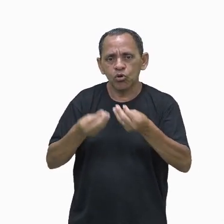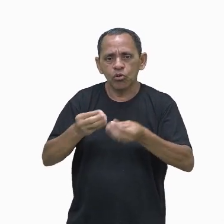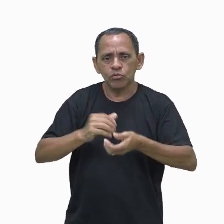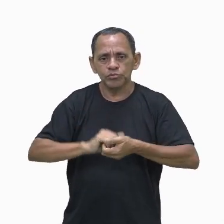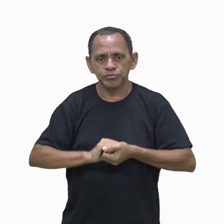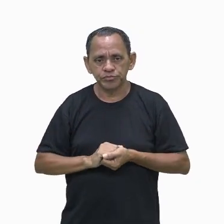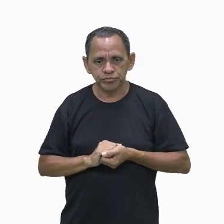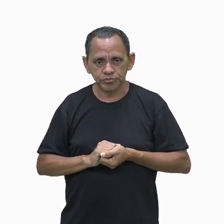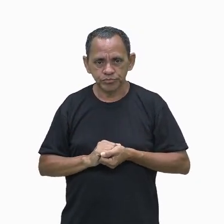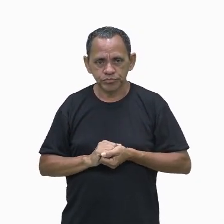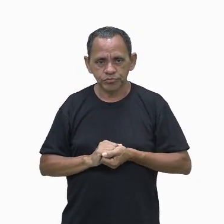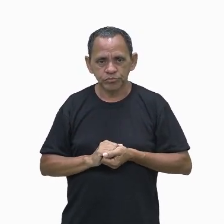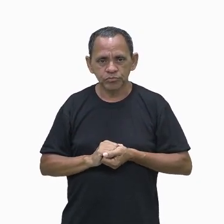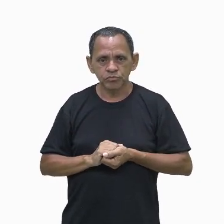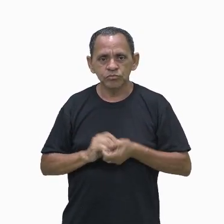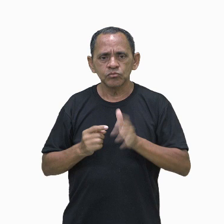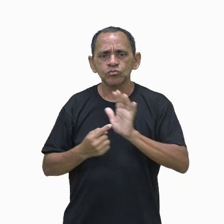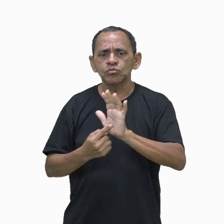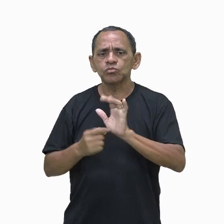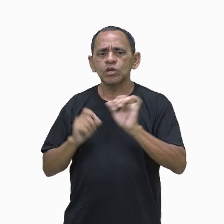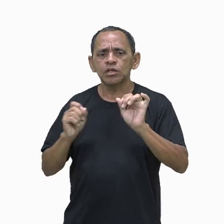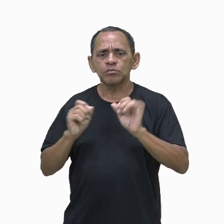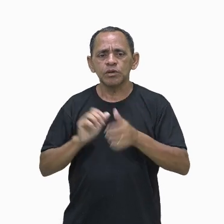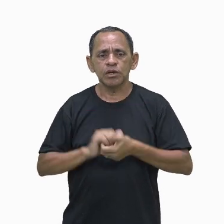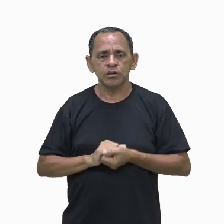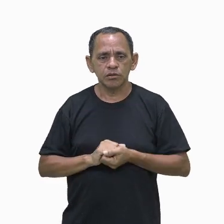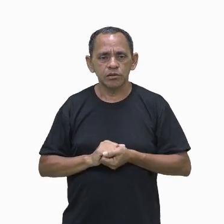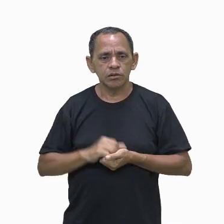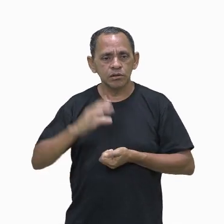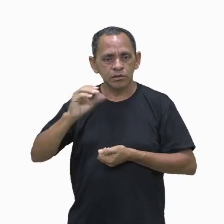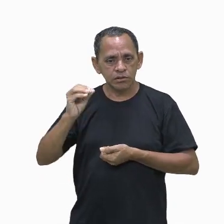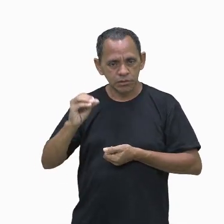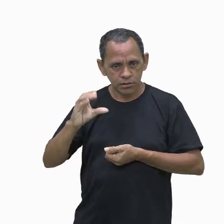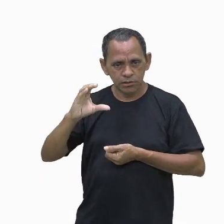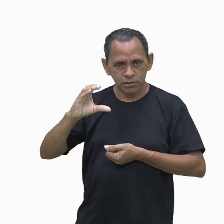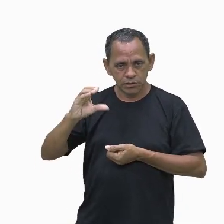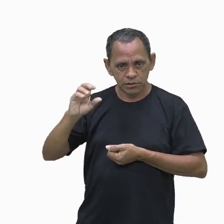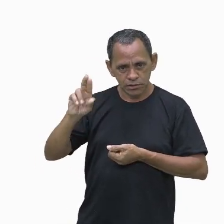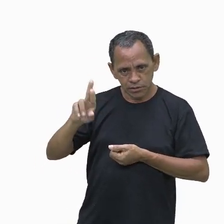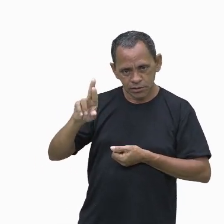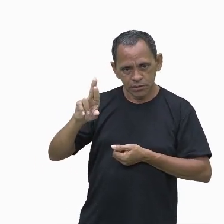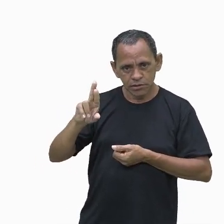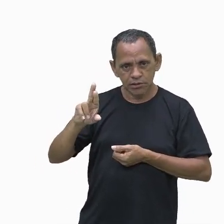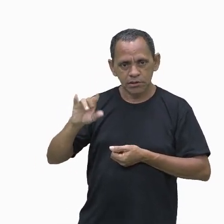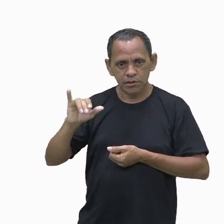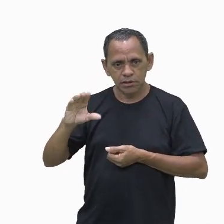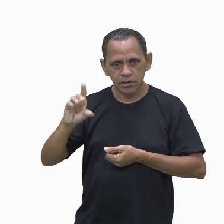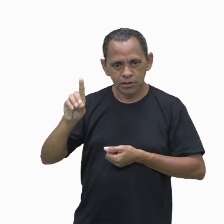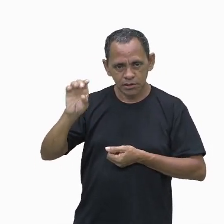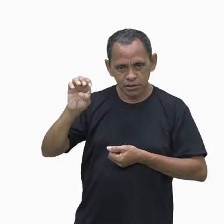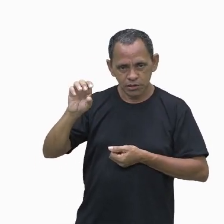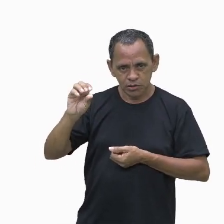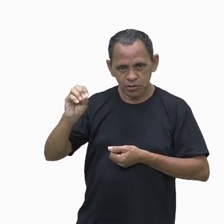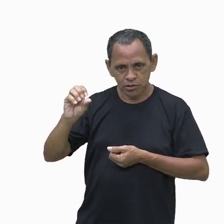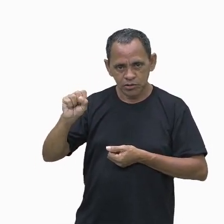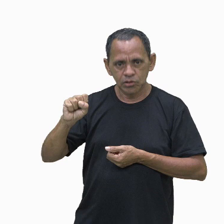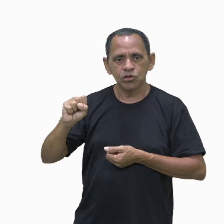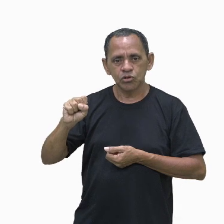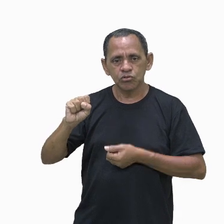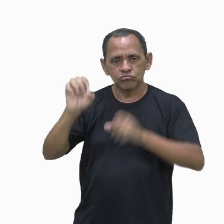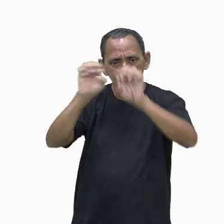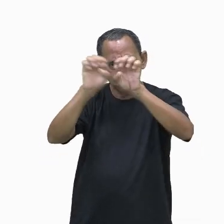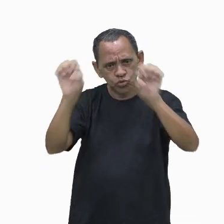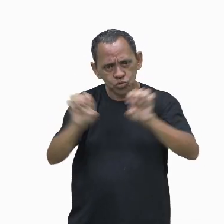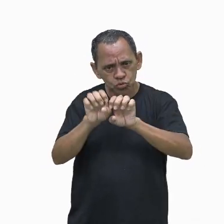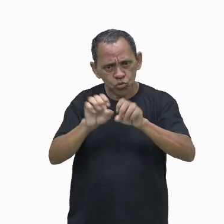vocês os cerídeos, que são compostos lipídicos encontrados principalmente em estruturas de